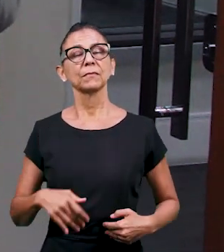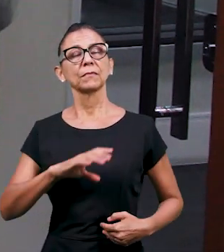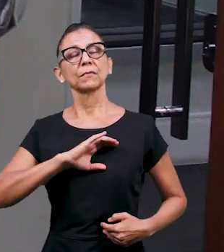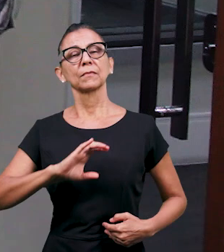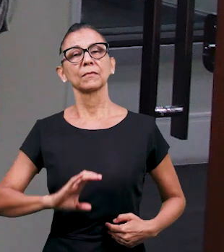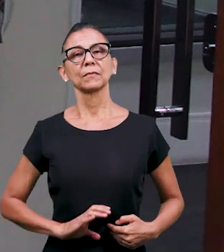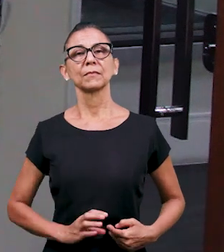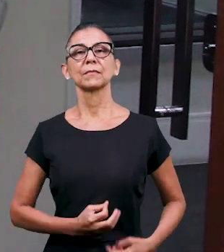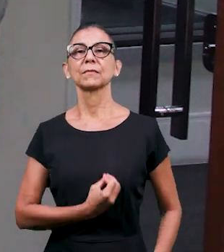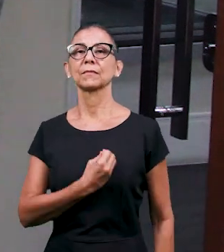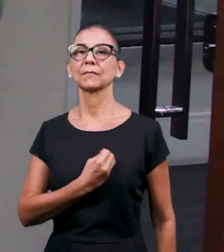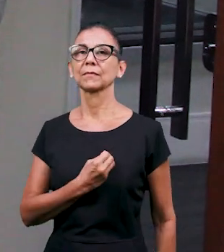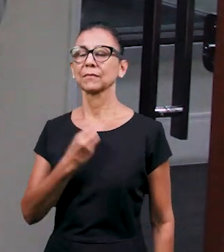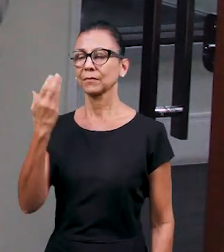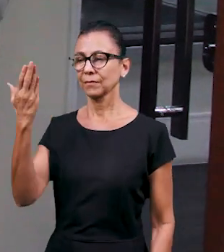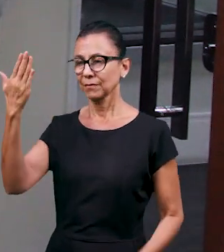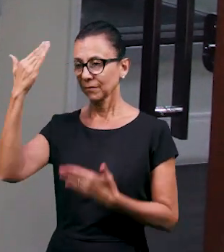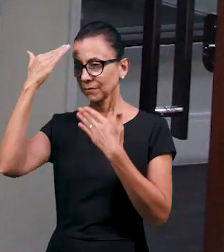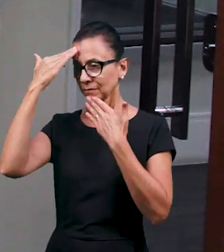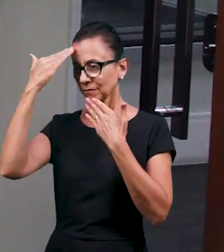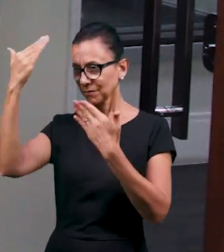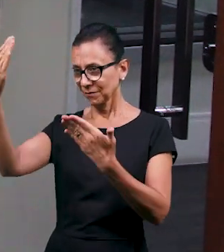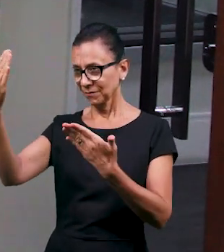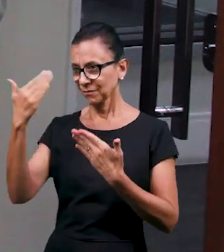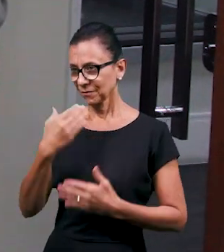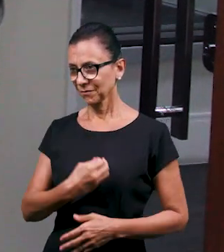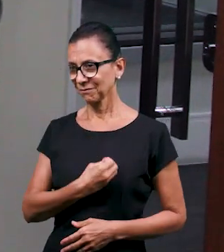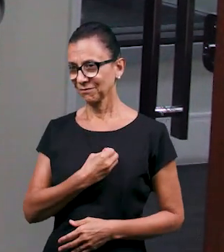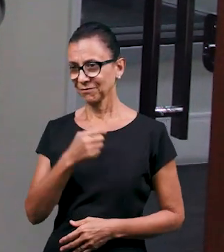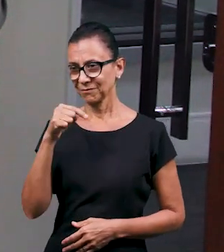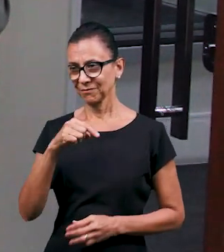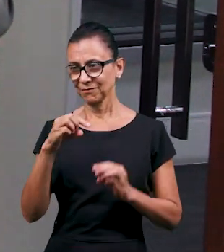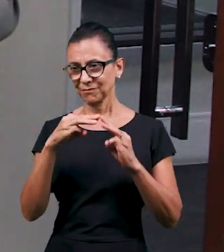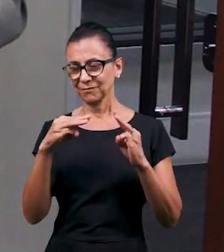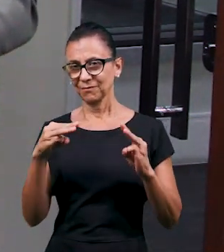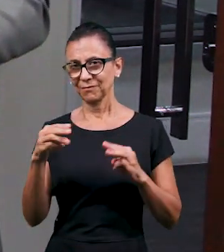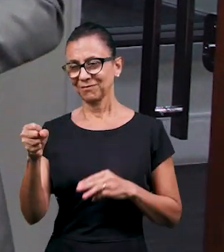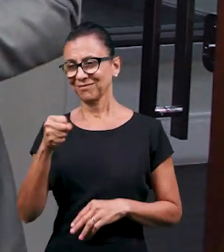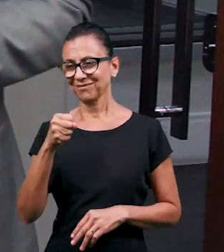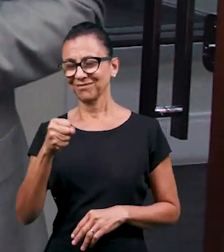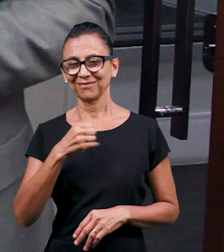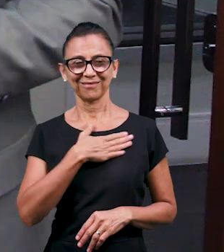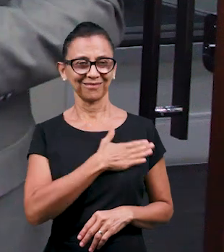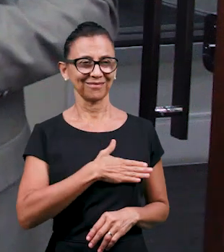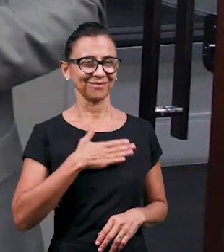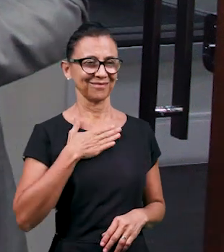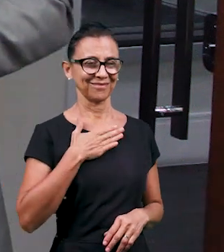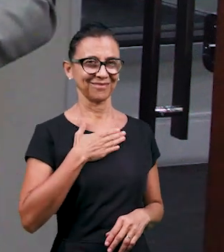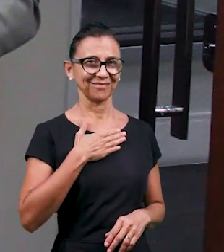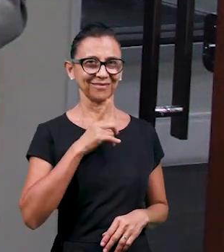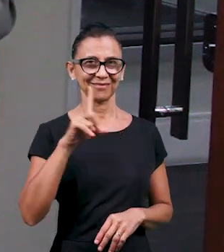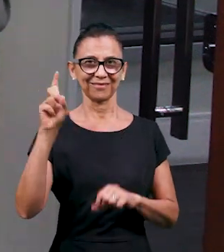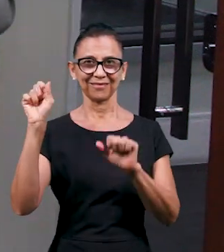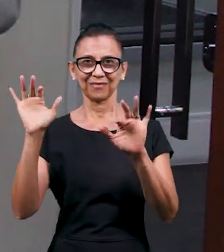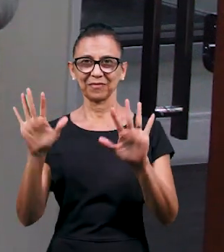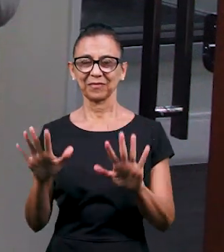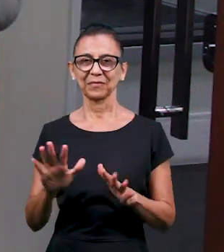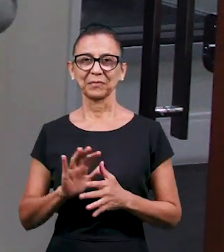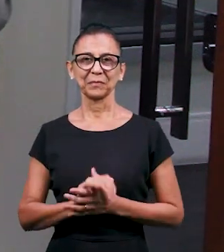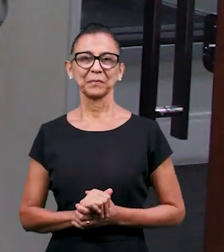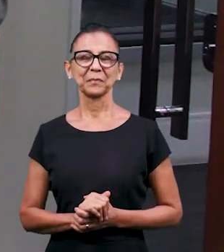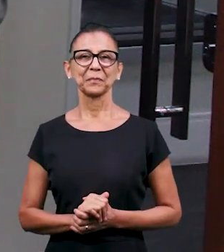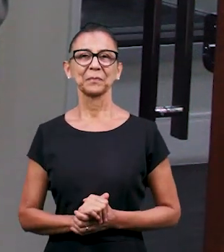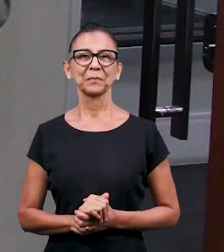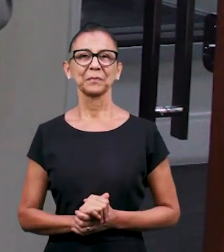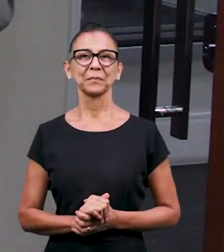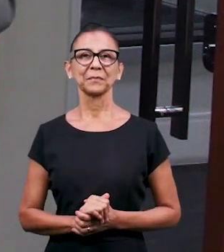nós, como corpo de Cristo, vivemos. Elaine, muito obrigado pela sua participação aqui no Manaim Entrevista. O prazer foi todo meu. Deus abençoe,